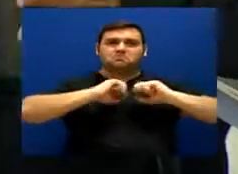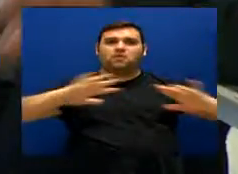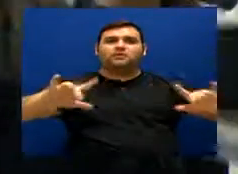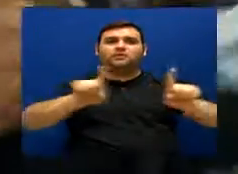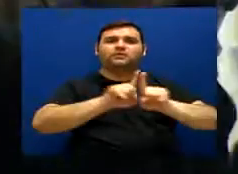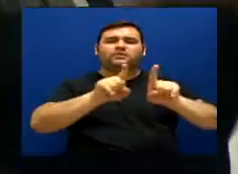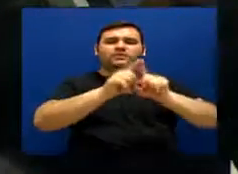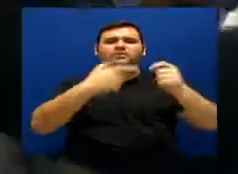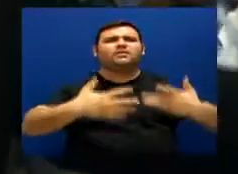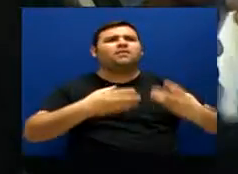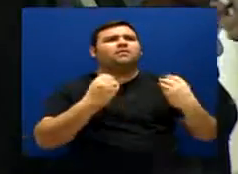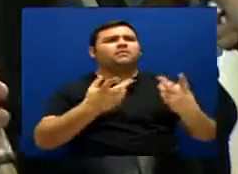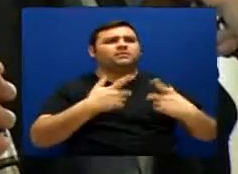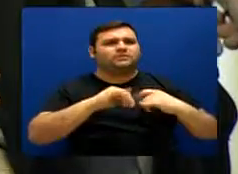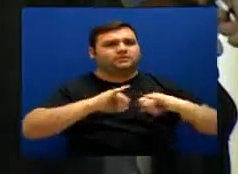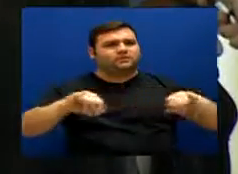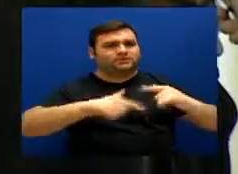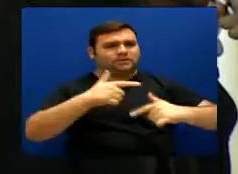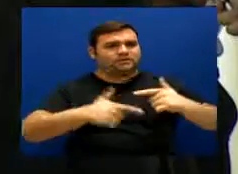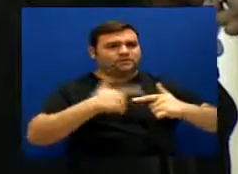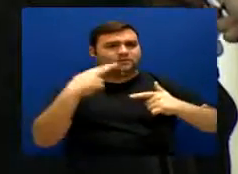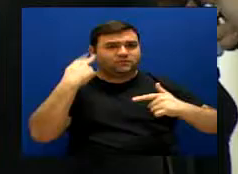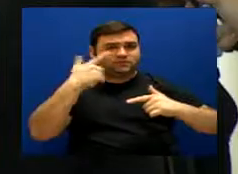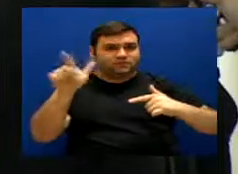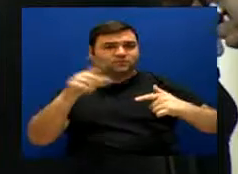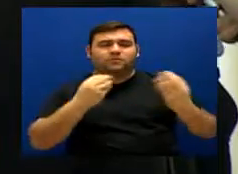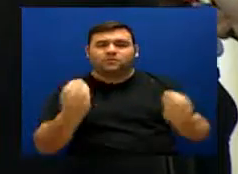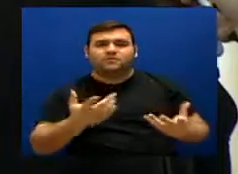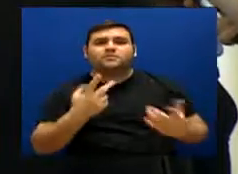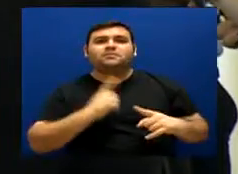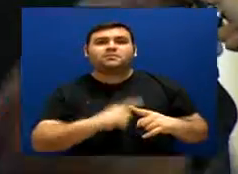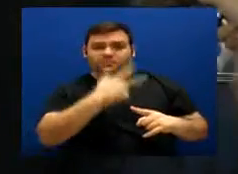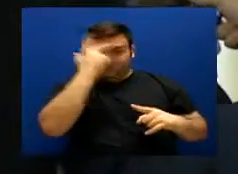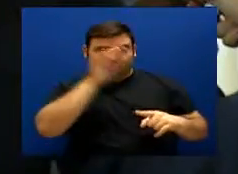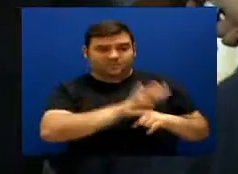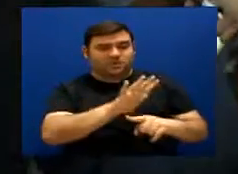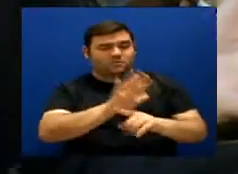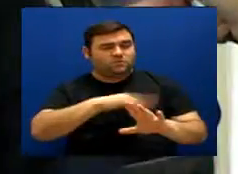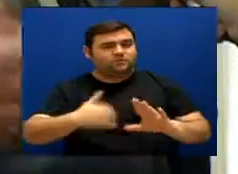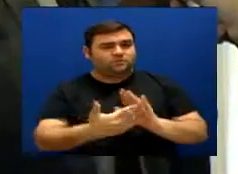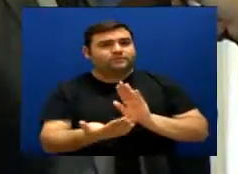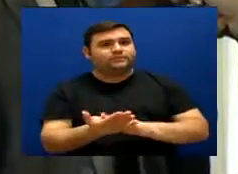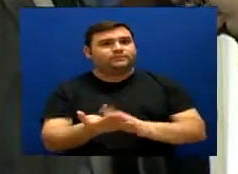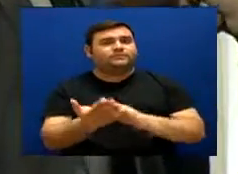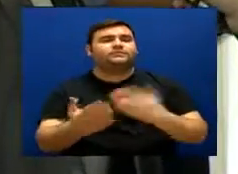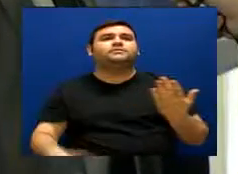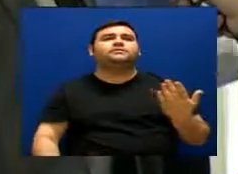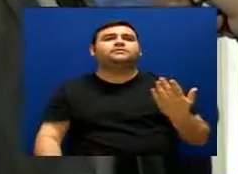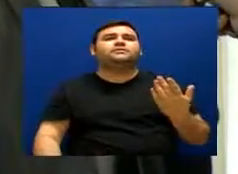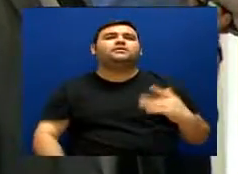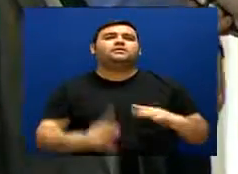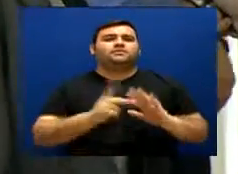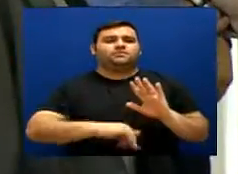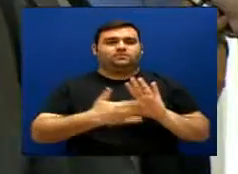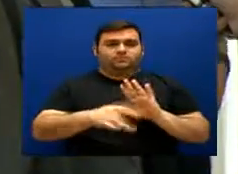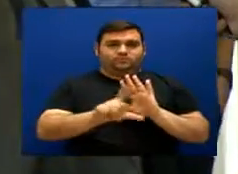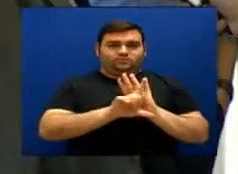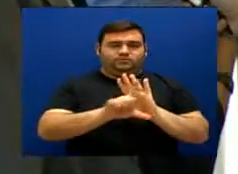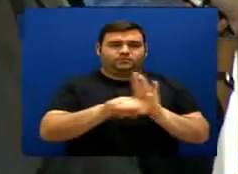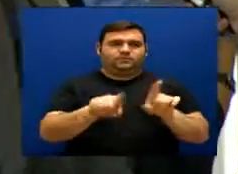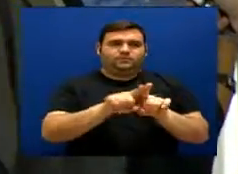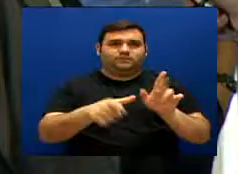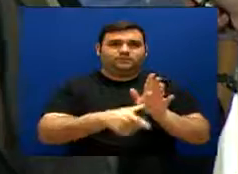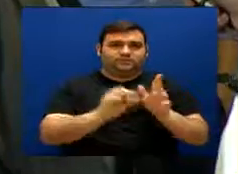até me comentaram, puxa, Eli, você está divulgando o trabalho do outro vereador? Sim, porque é trabalho para o povo e tem que ser parabenizado. Um projeto de lei, nós vamos